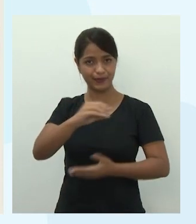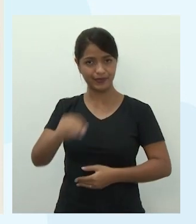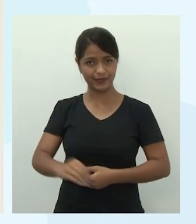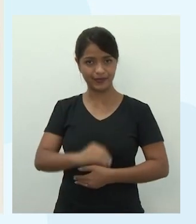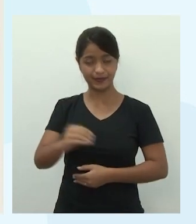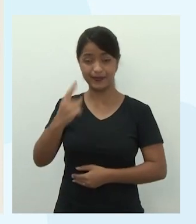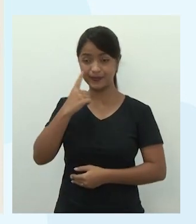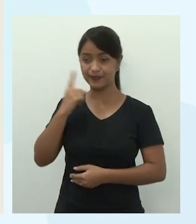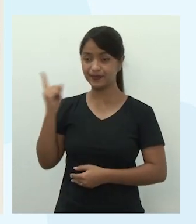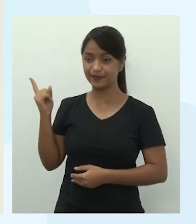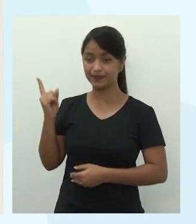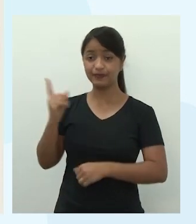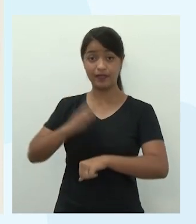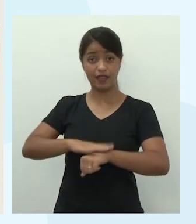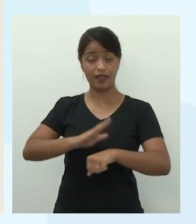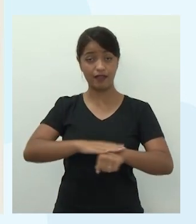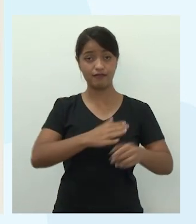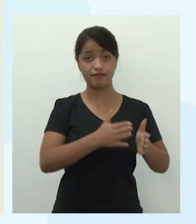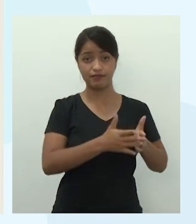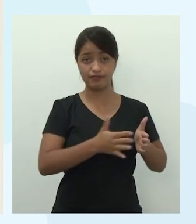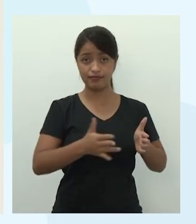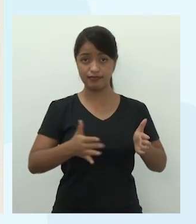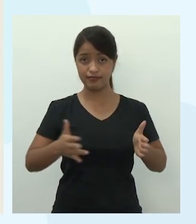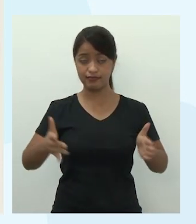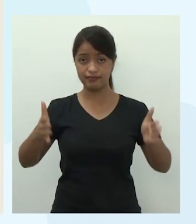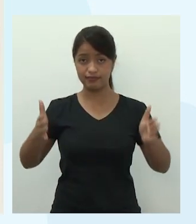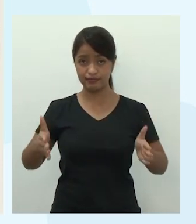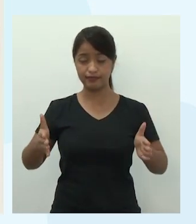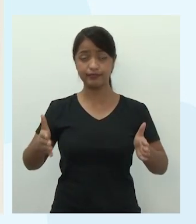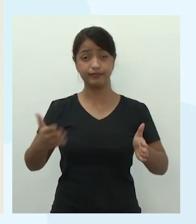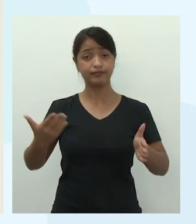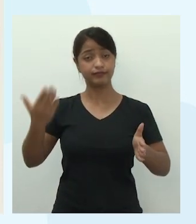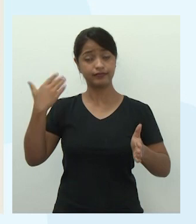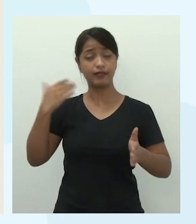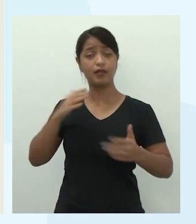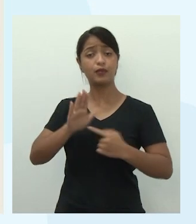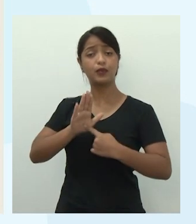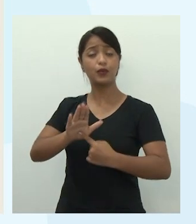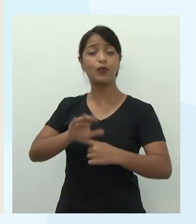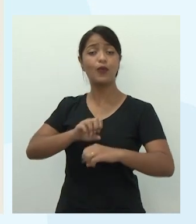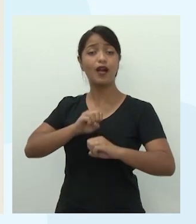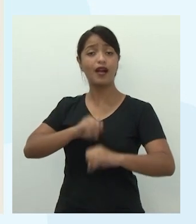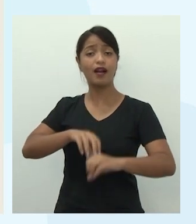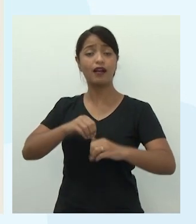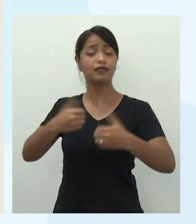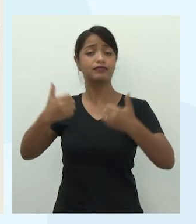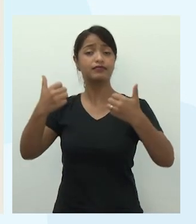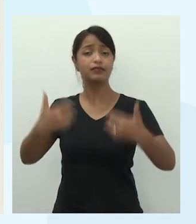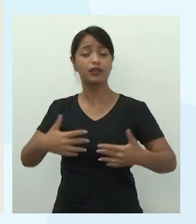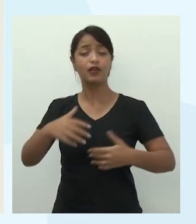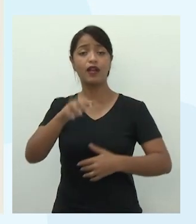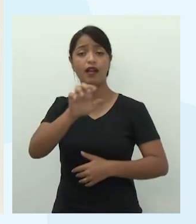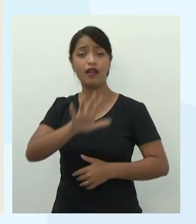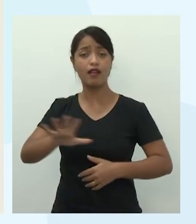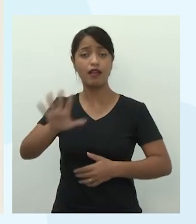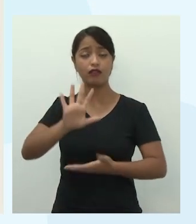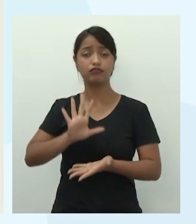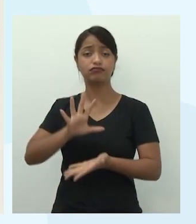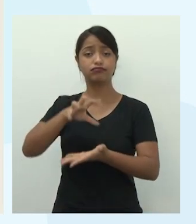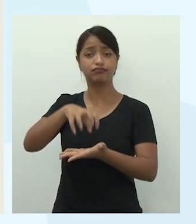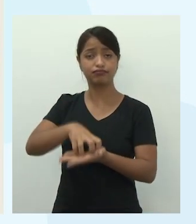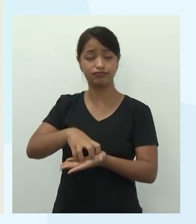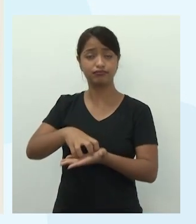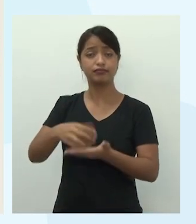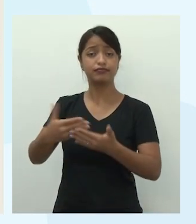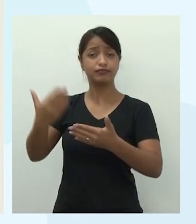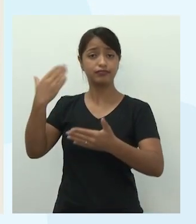Esta linha do tempo, ela foi apresentada na aula onde a gente falou um pouquinho da questão eurocêntrica da divisão de pré-história